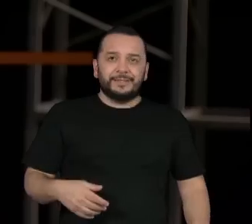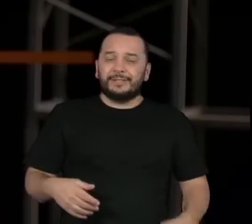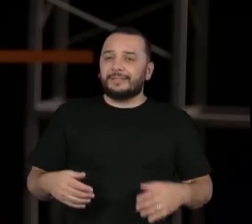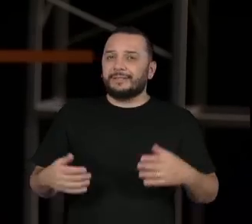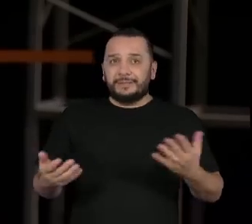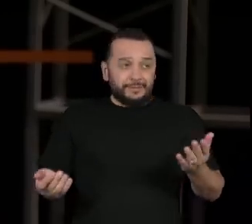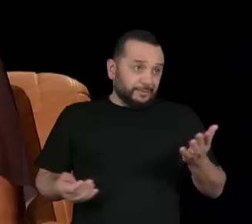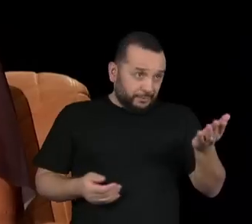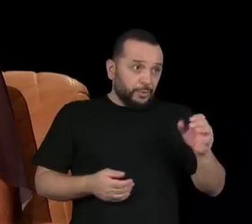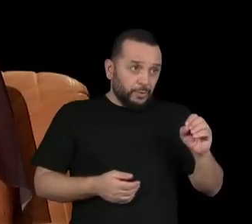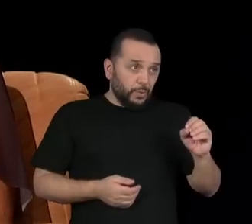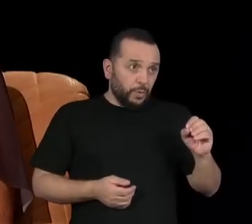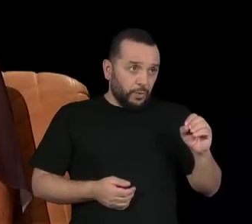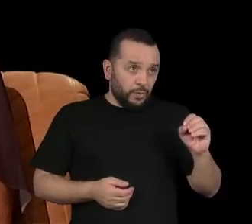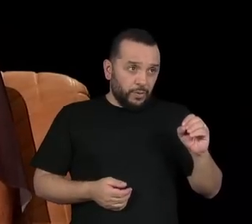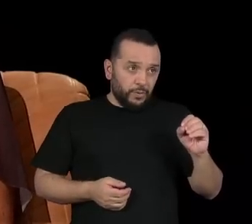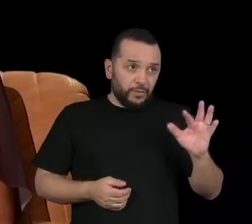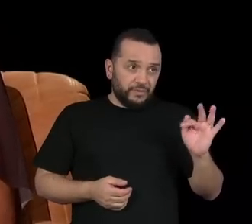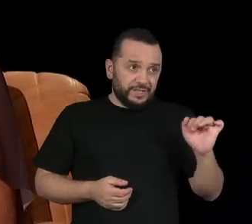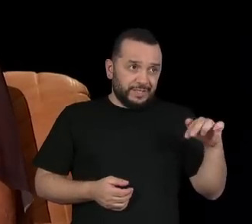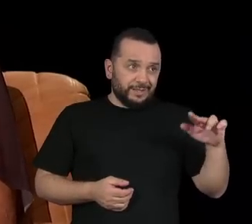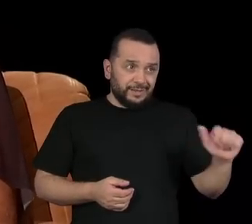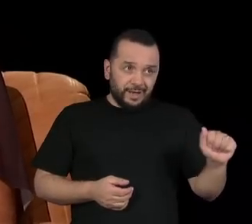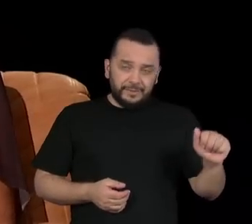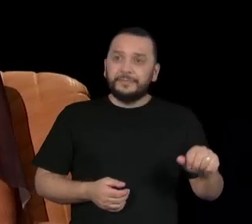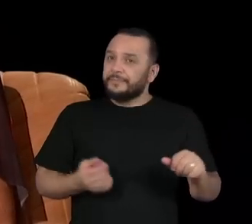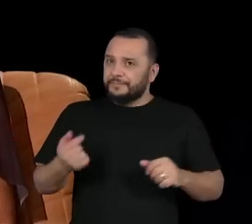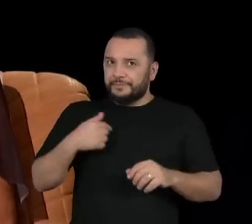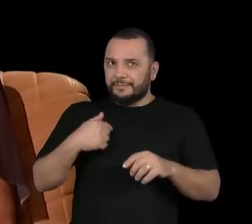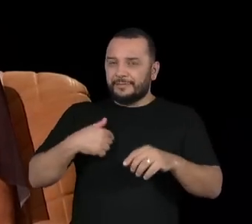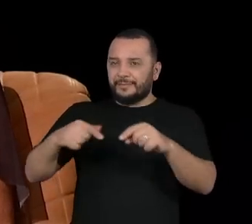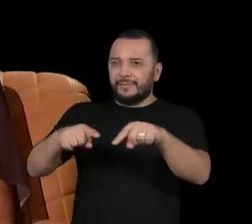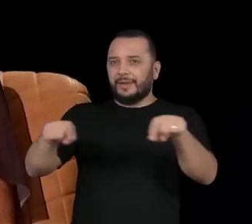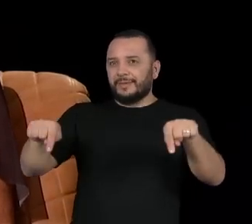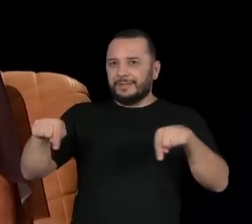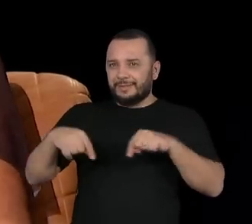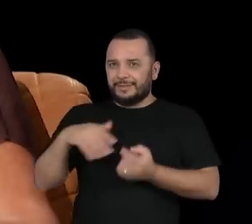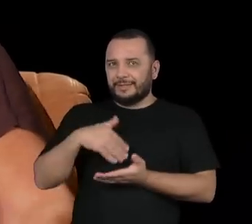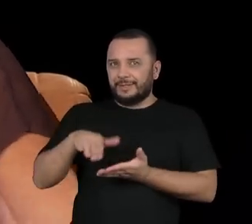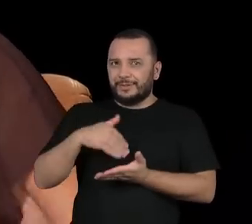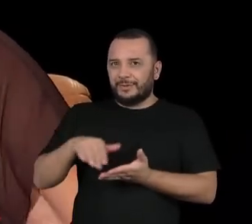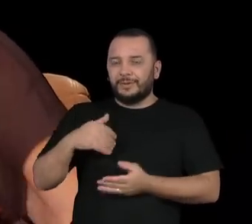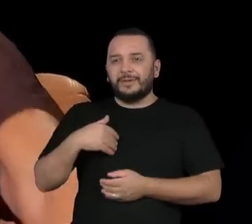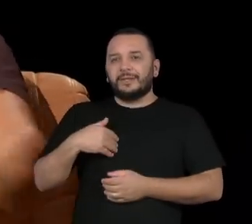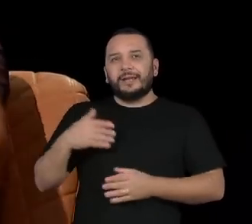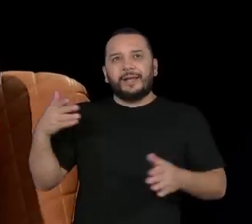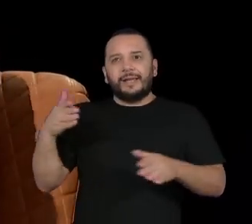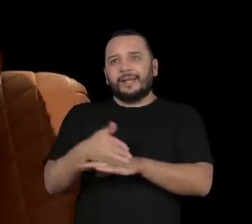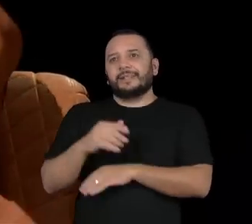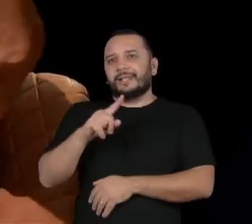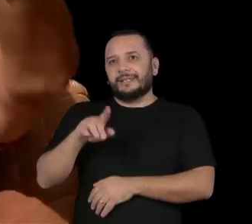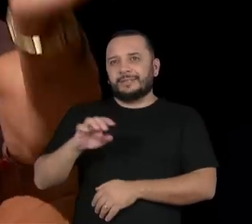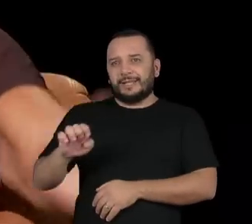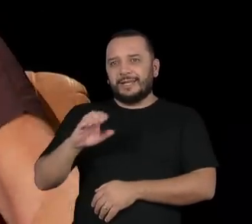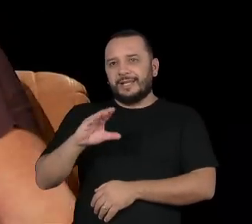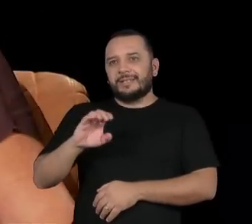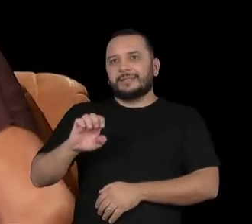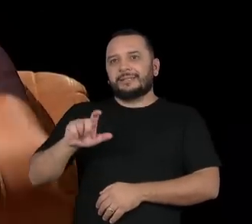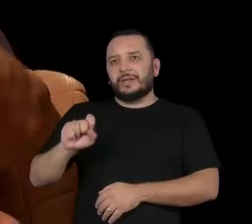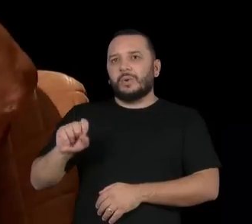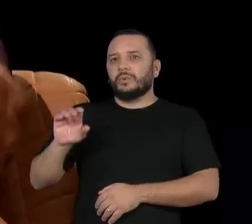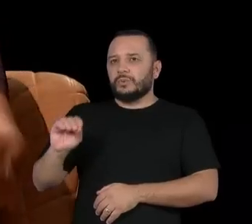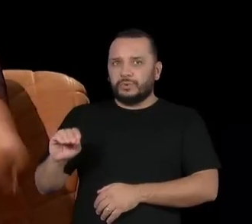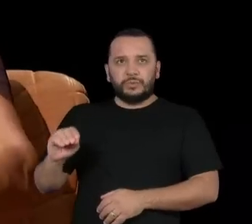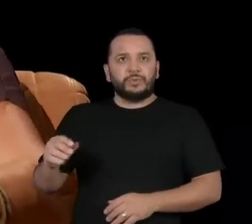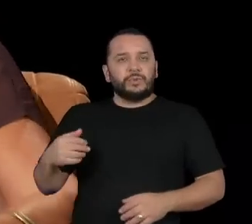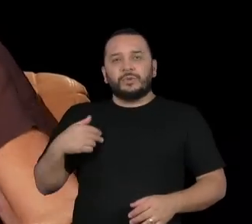oficina. Aí, então, eu estava ali no escritório e, de repente, entra o Zé Celso, espavorido.